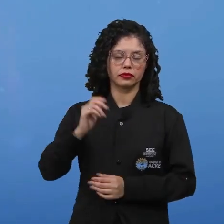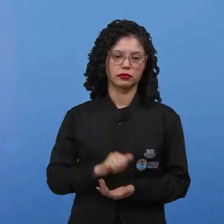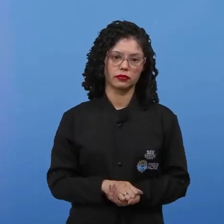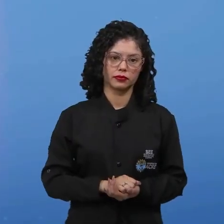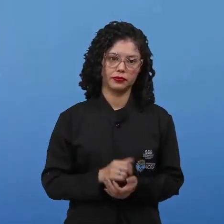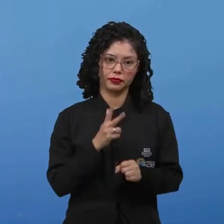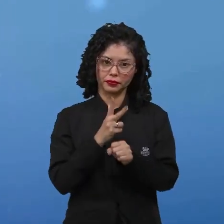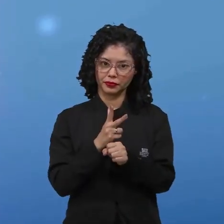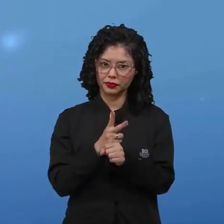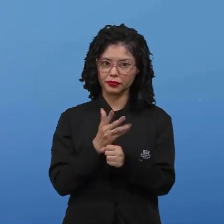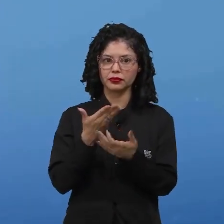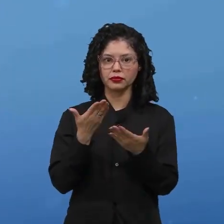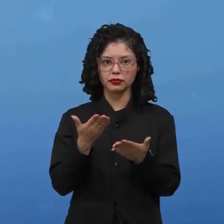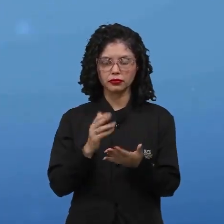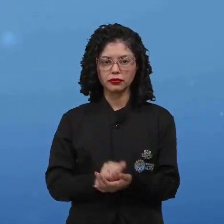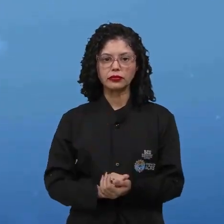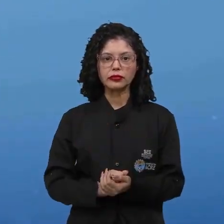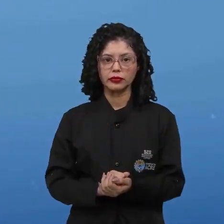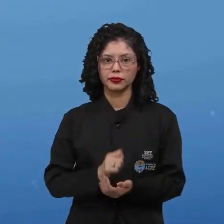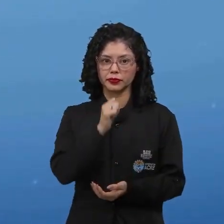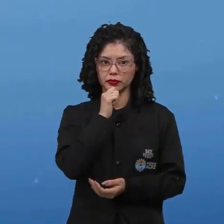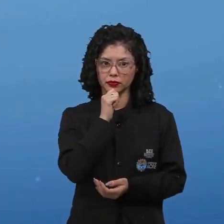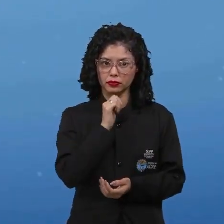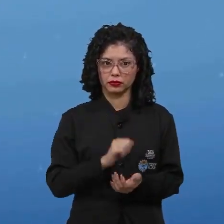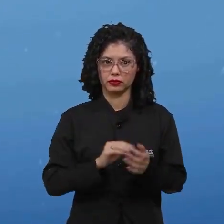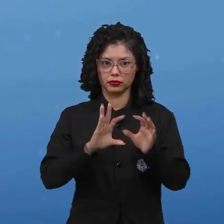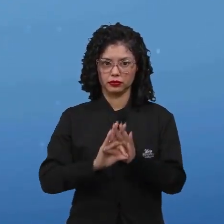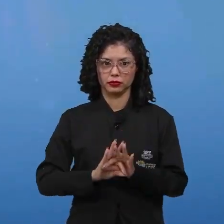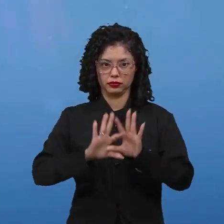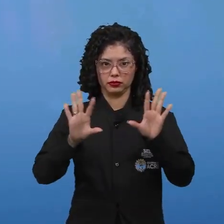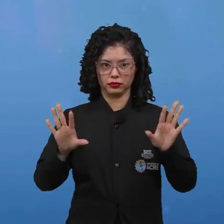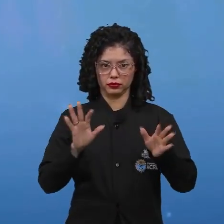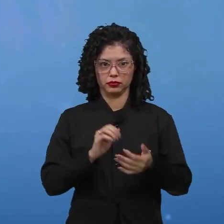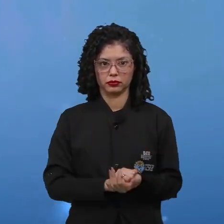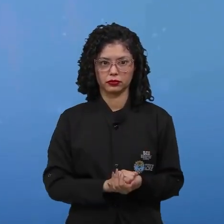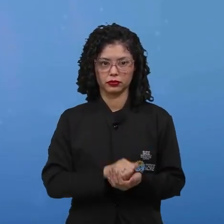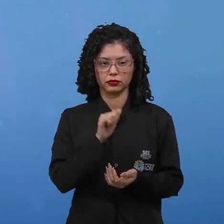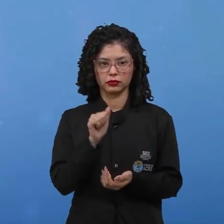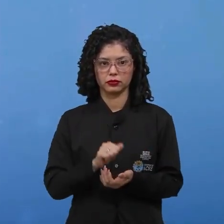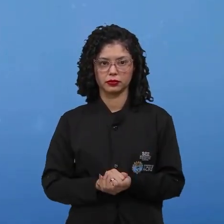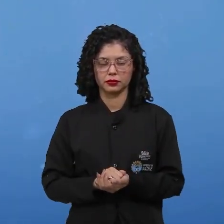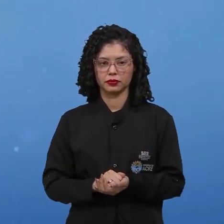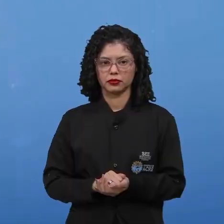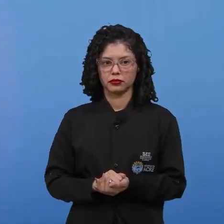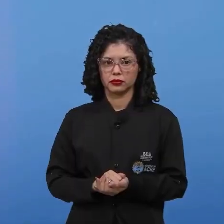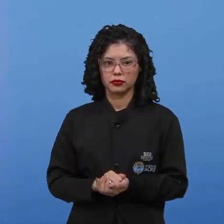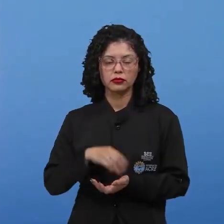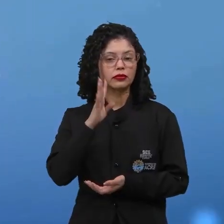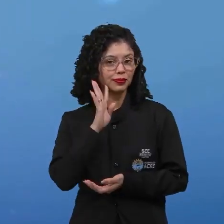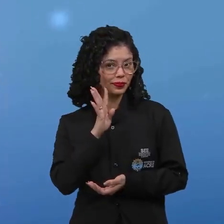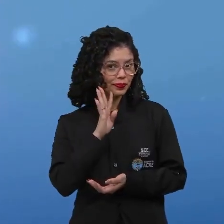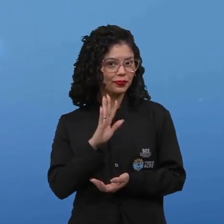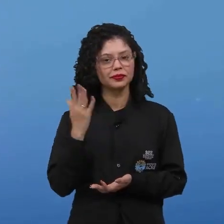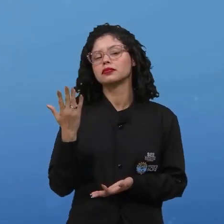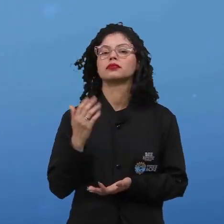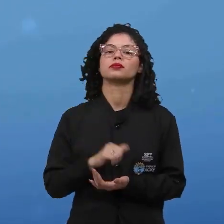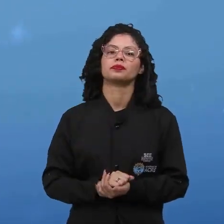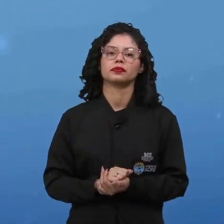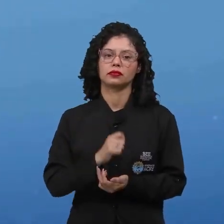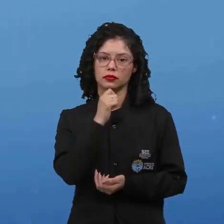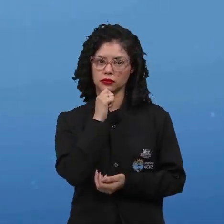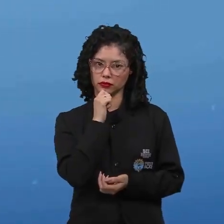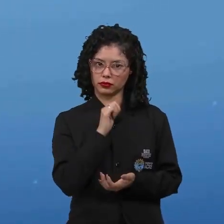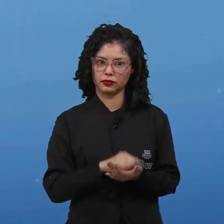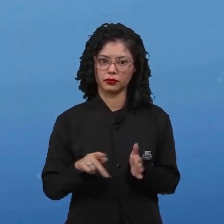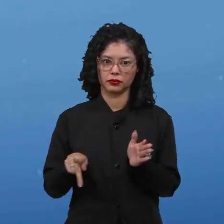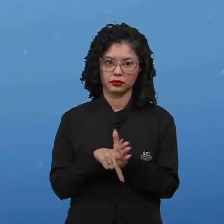esse videozinho aqui, ó, de um plasmócito liberando anticorpos. Olha que legal. E esses anticorpos, né, eles